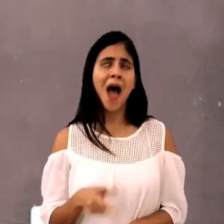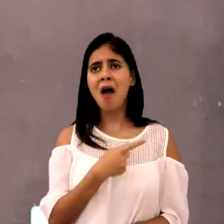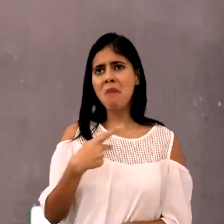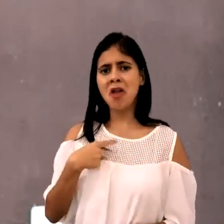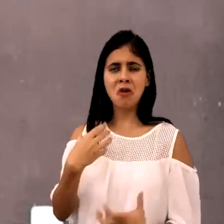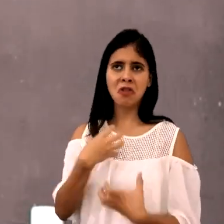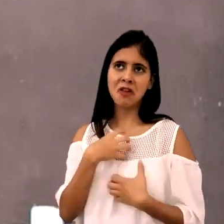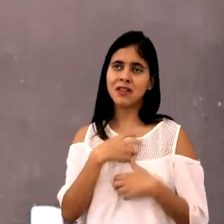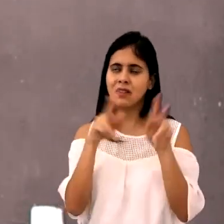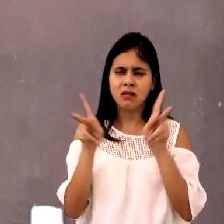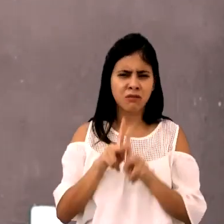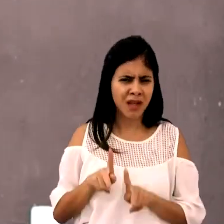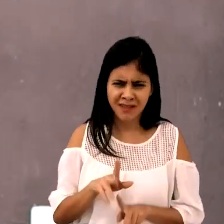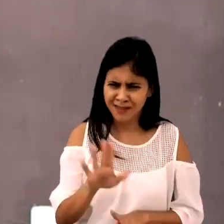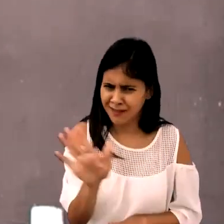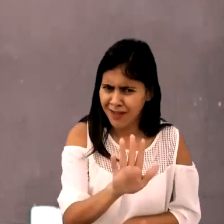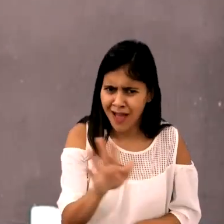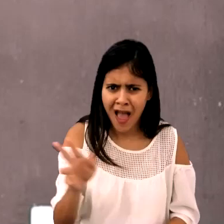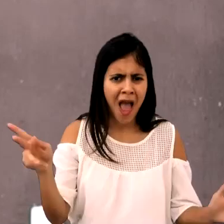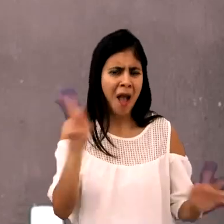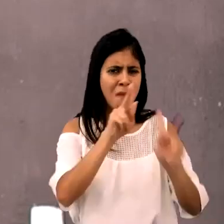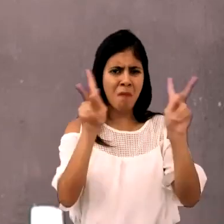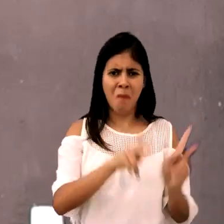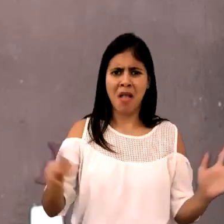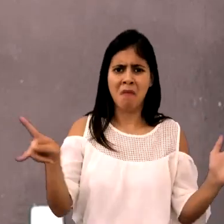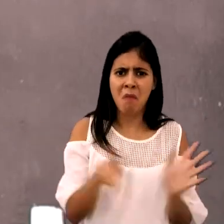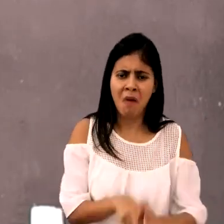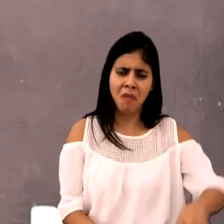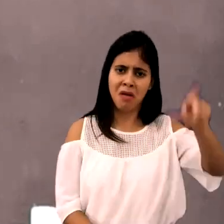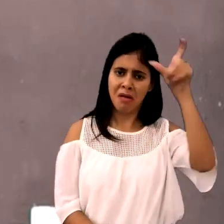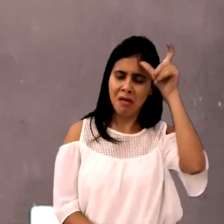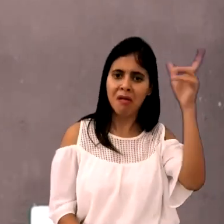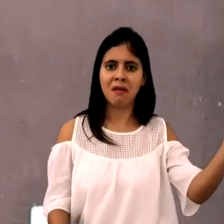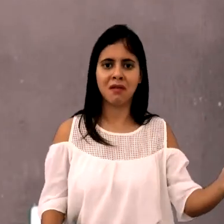diabo. Paz de Satanás.